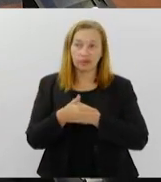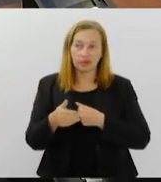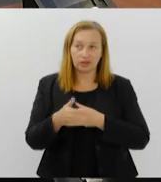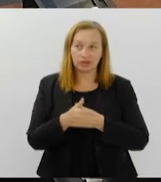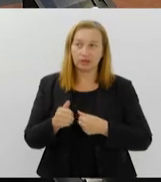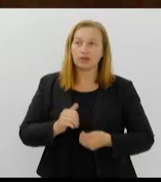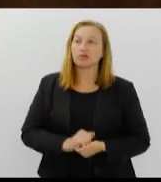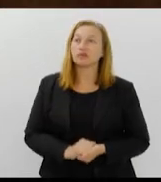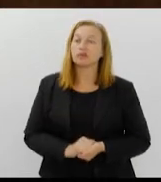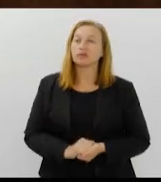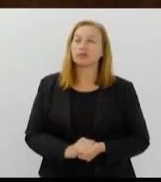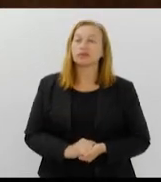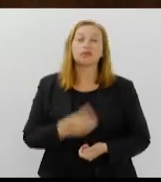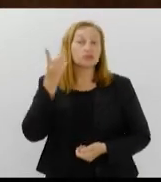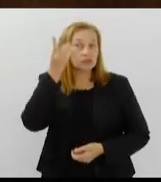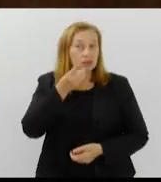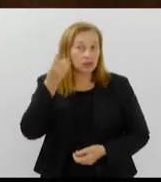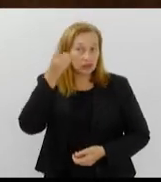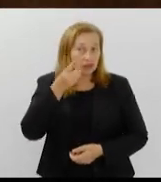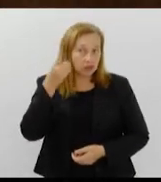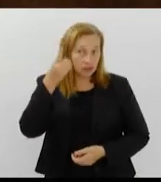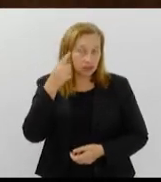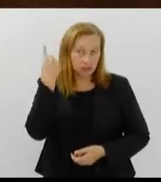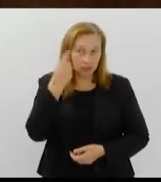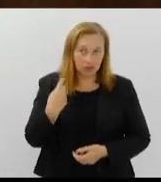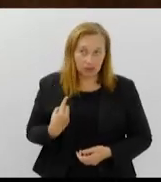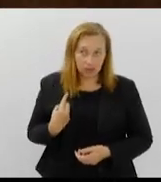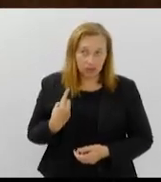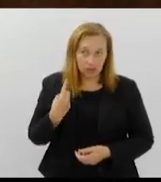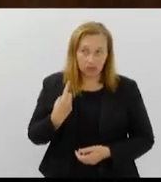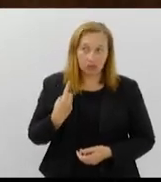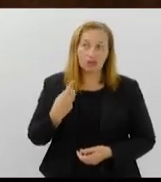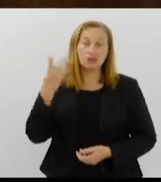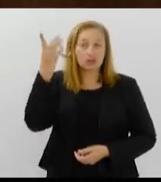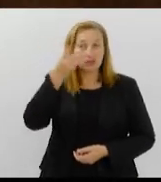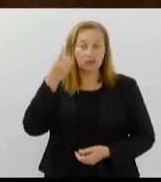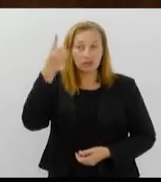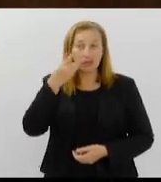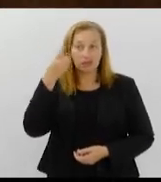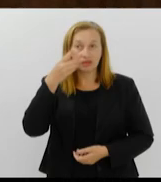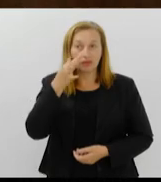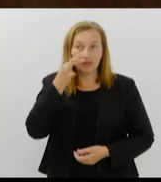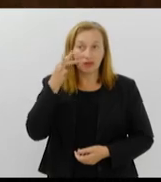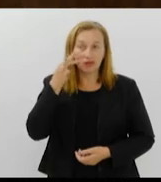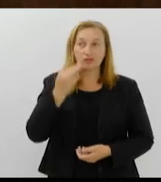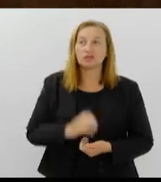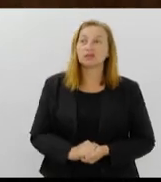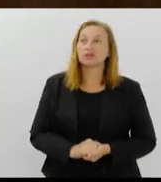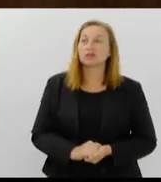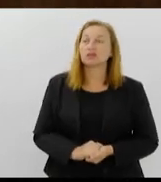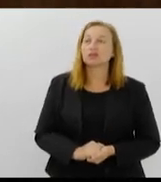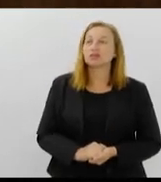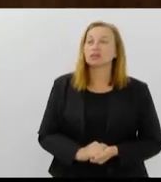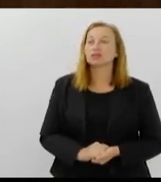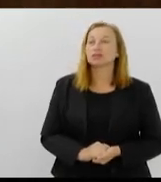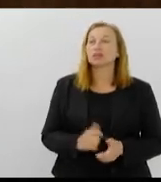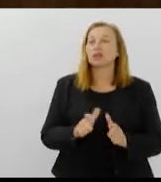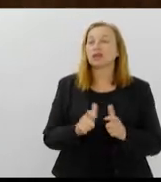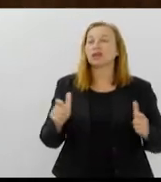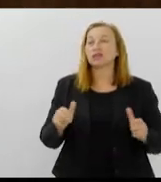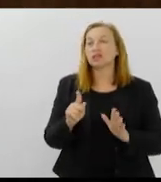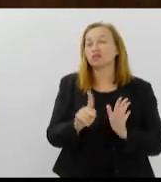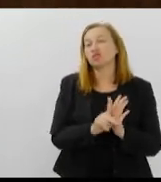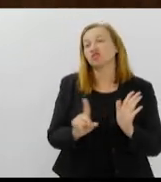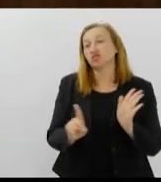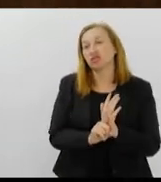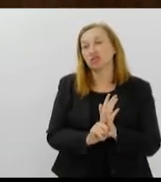carinhosa os deputados, a deputada Dani Monteiro e o deputado Flávio Serafini, pela proposição desse projeto de